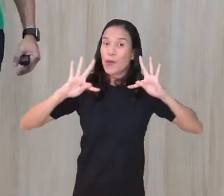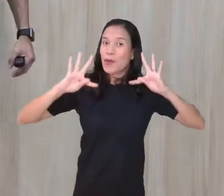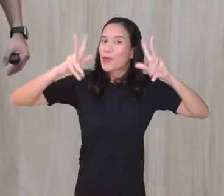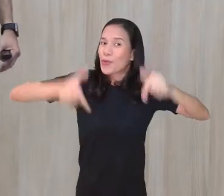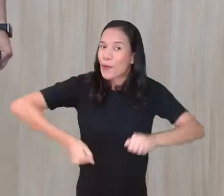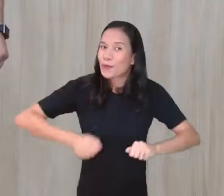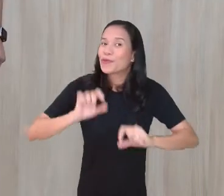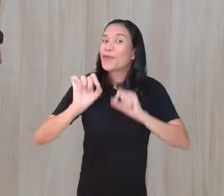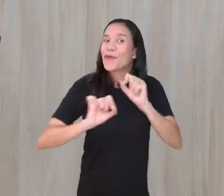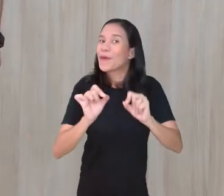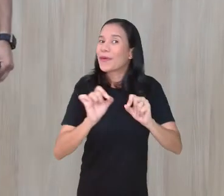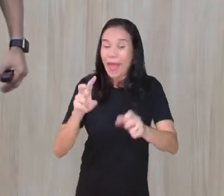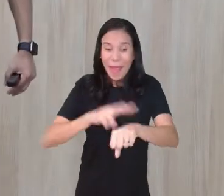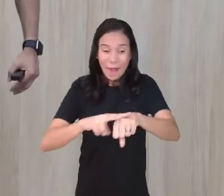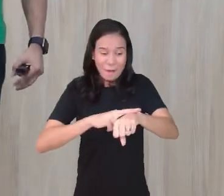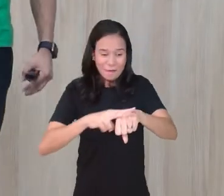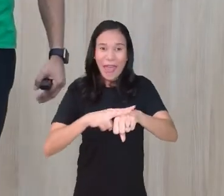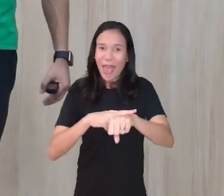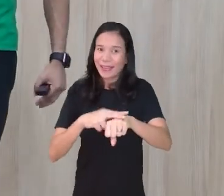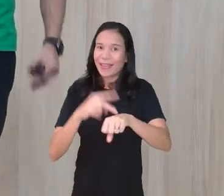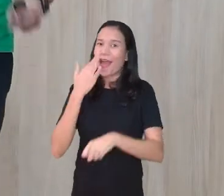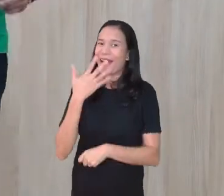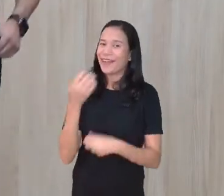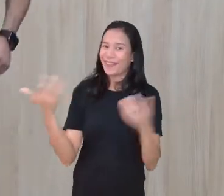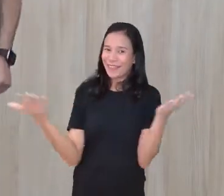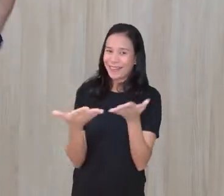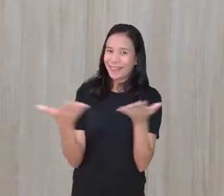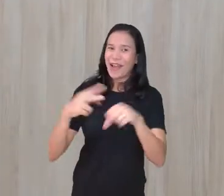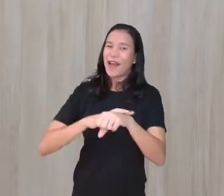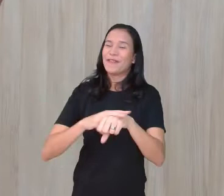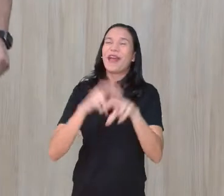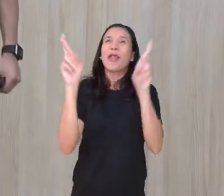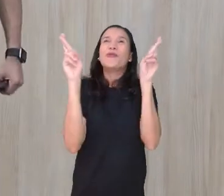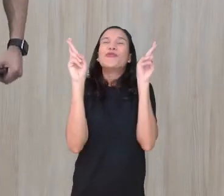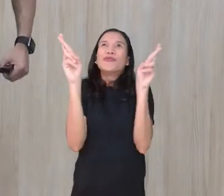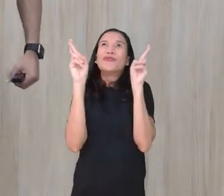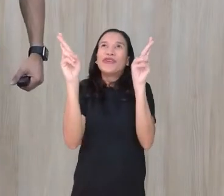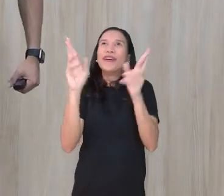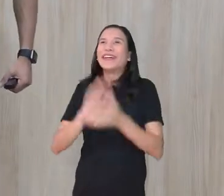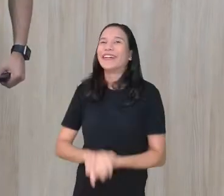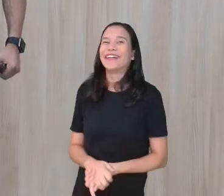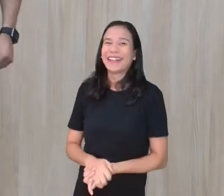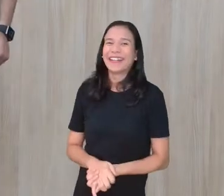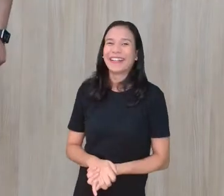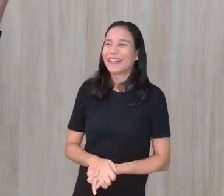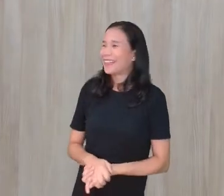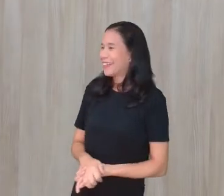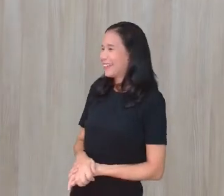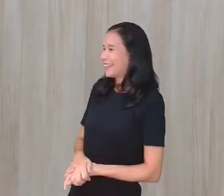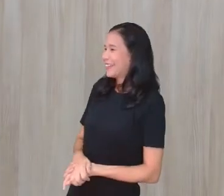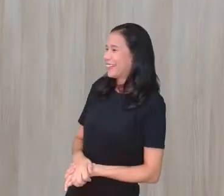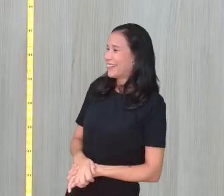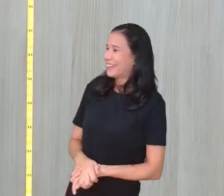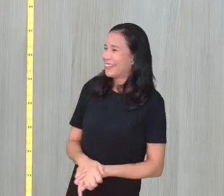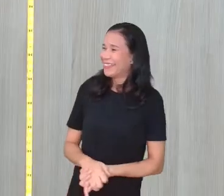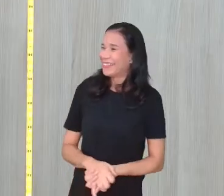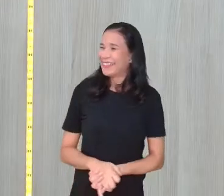todo mundo aqui de verde hoje, certo? O verde da esperança, certo?